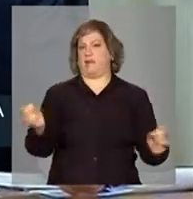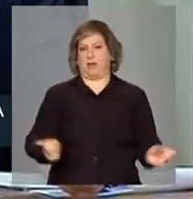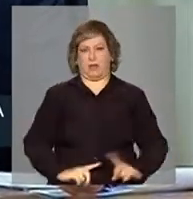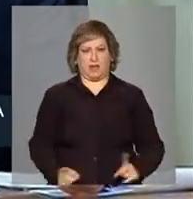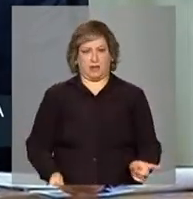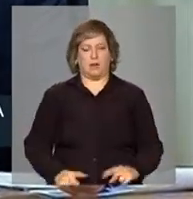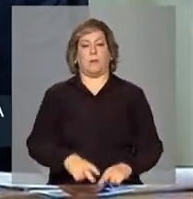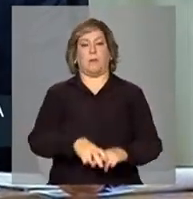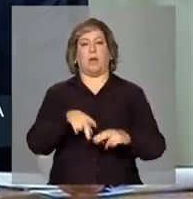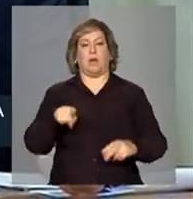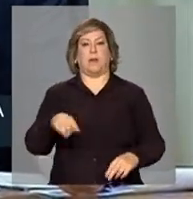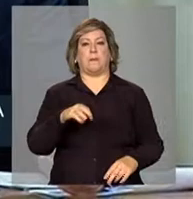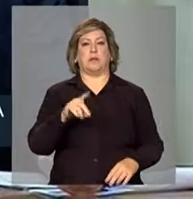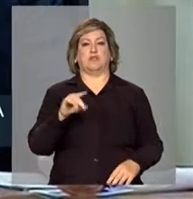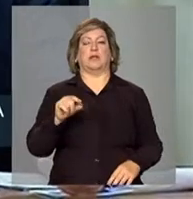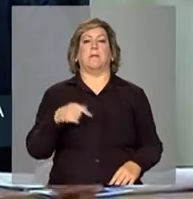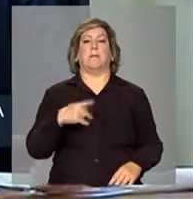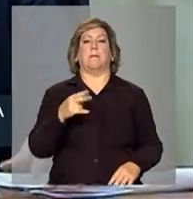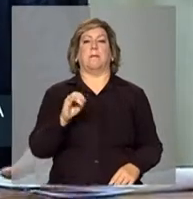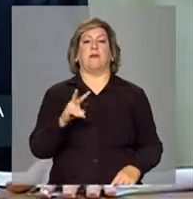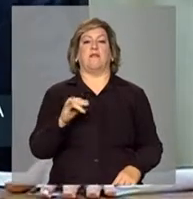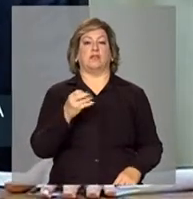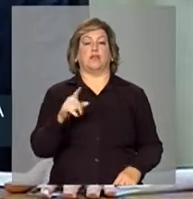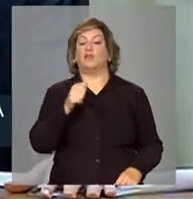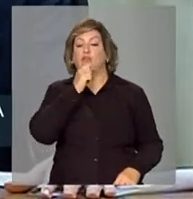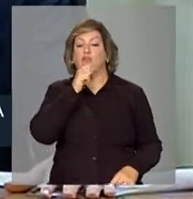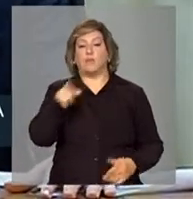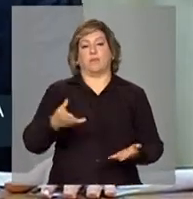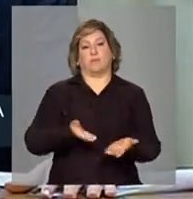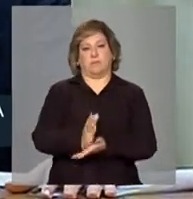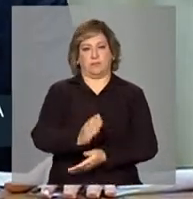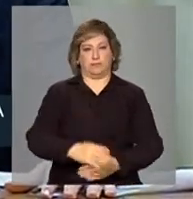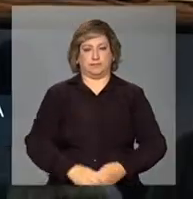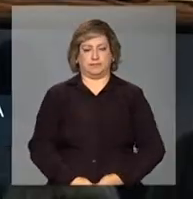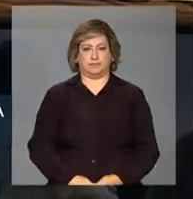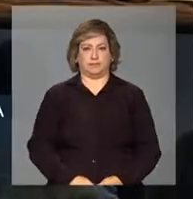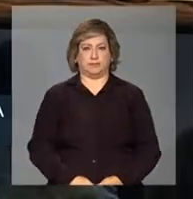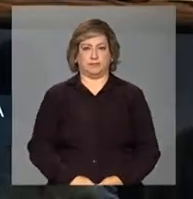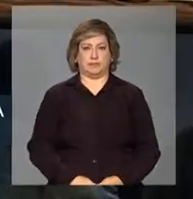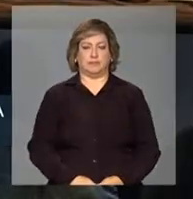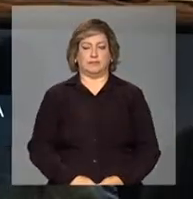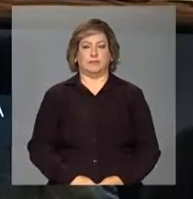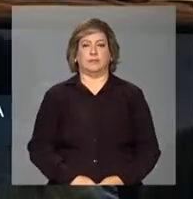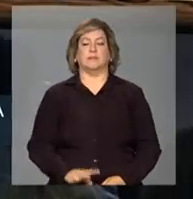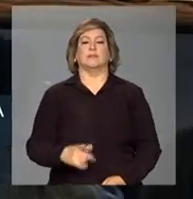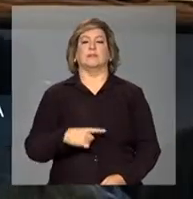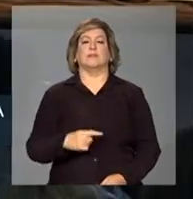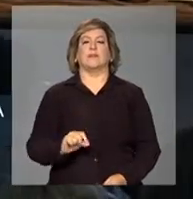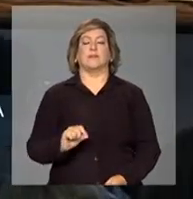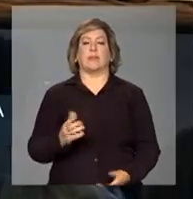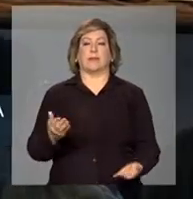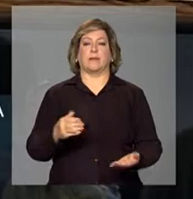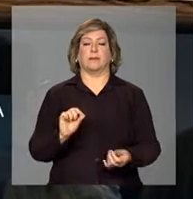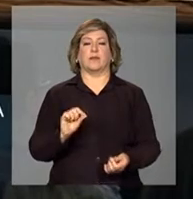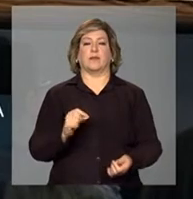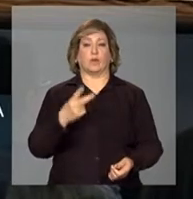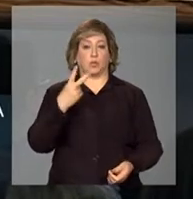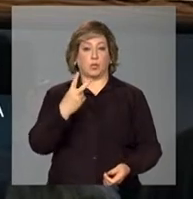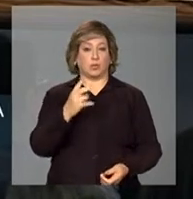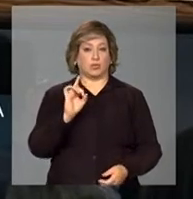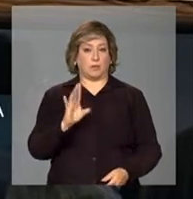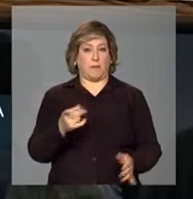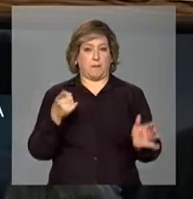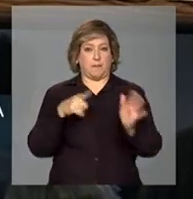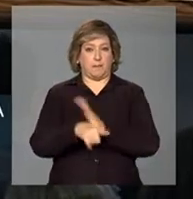desta Medida Provisória que não foi aprovada por favor a penúltima pergunta é da